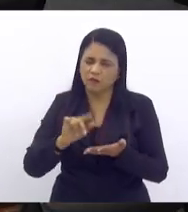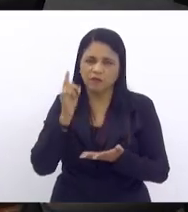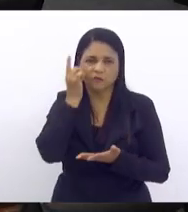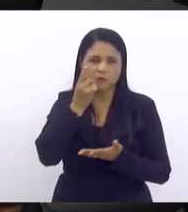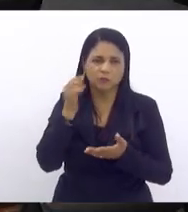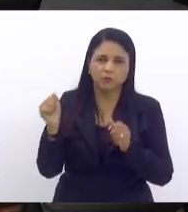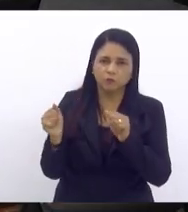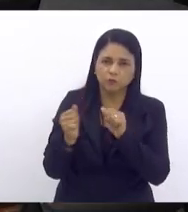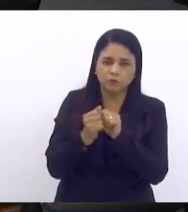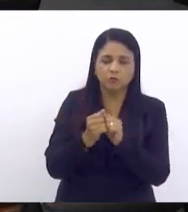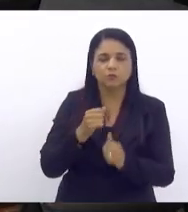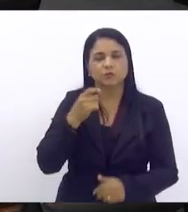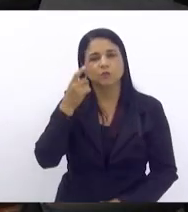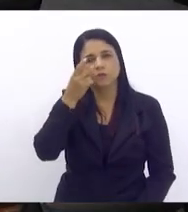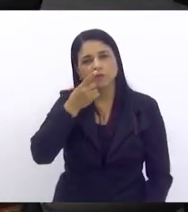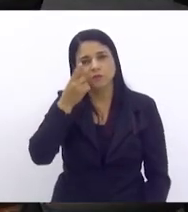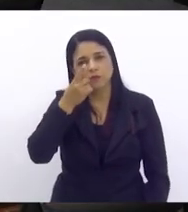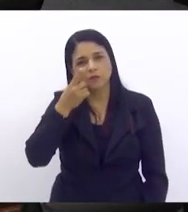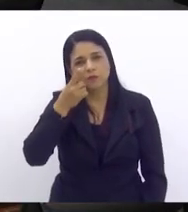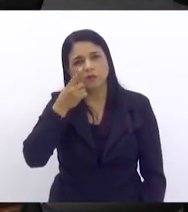conosco, deputado,